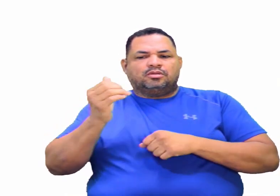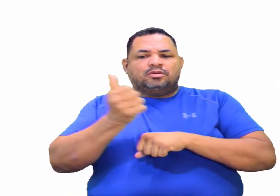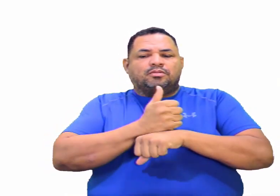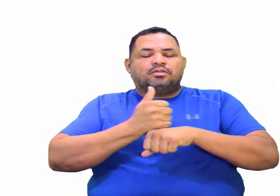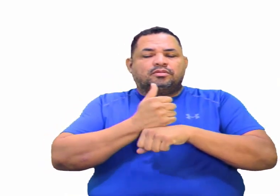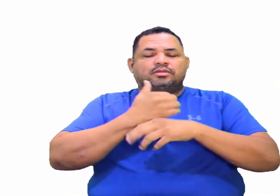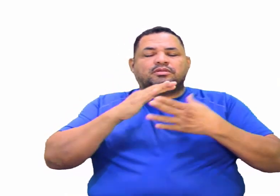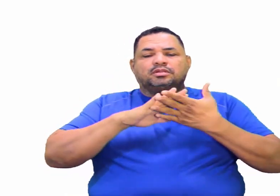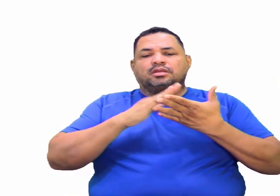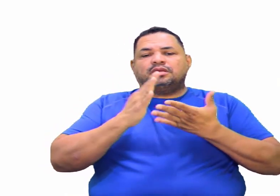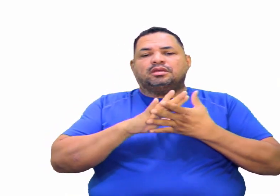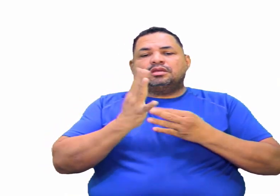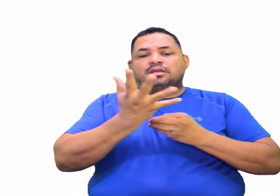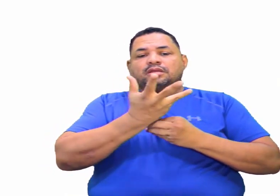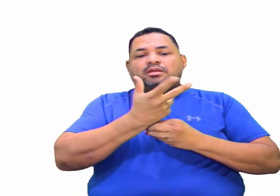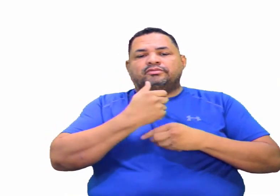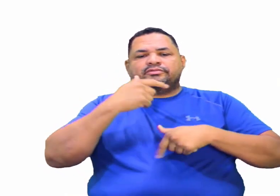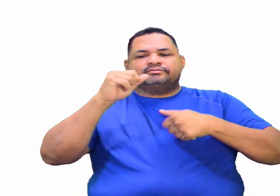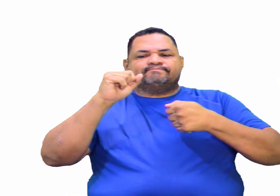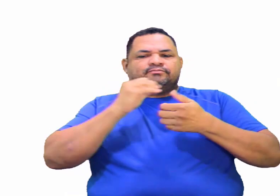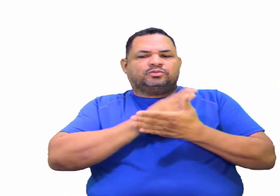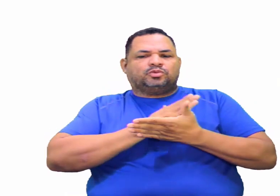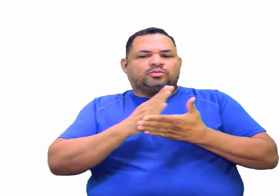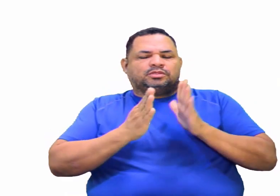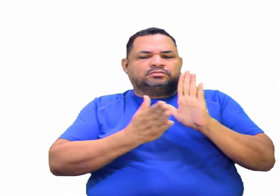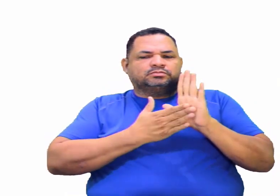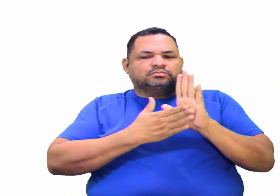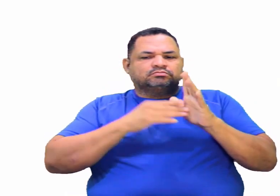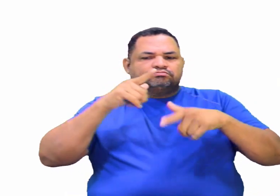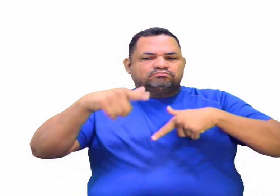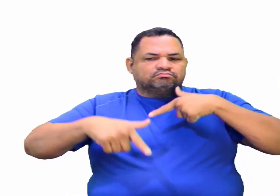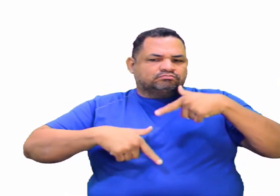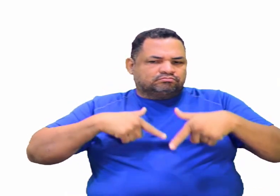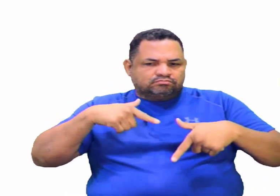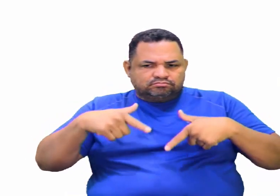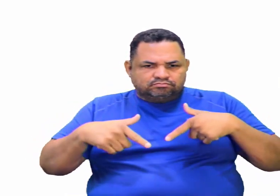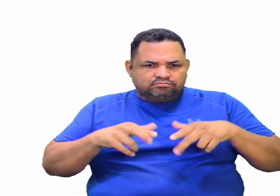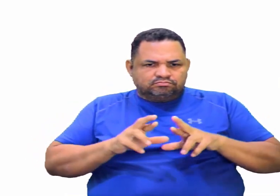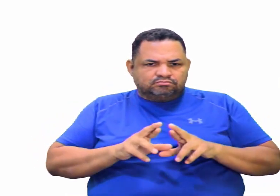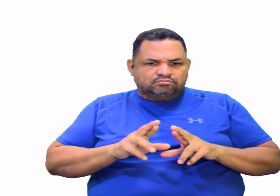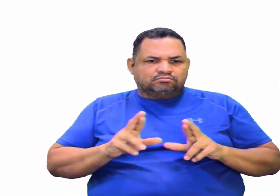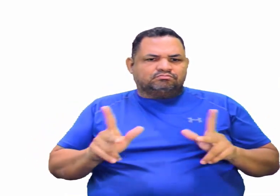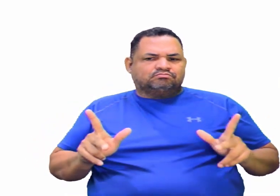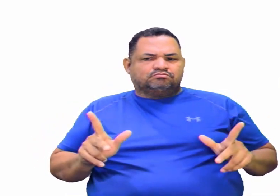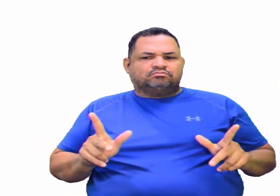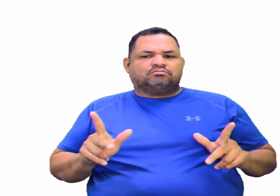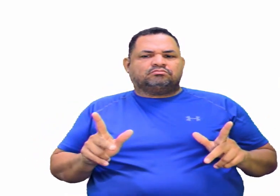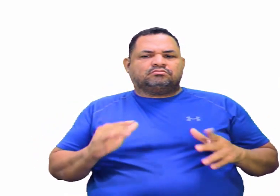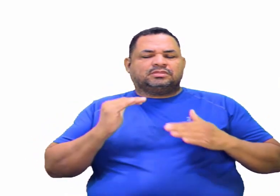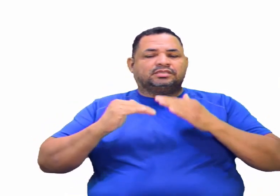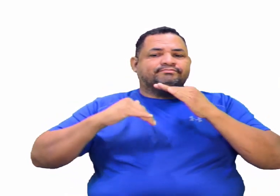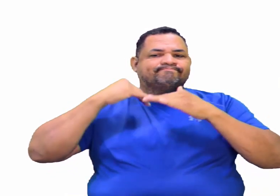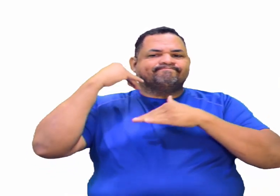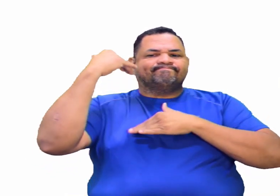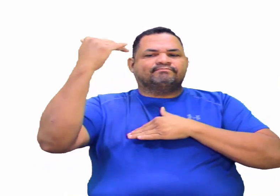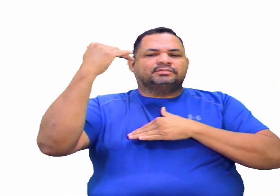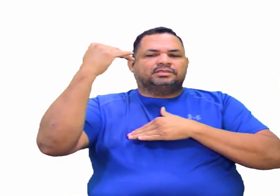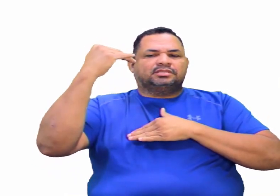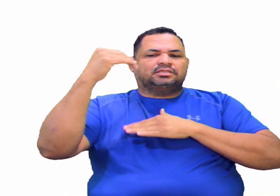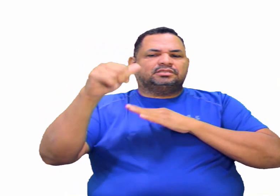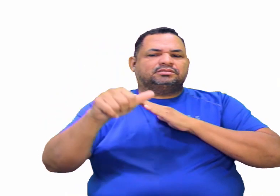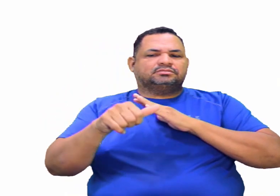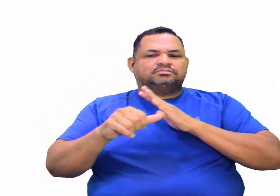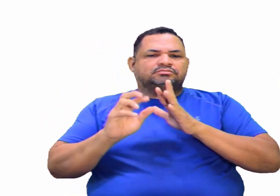que fizeram um trabalho, começaram a propor nos seus trabalhos uma coisa que ia além dessa primeira ideia